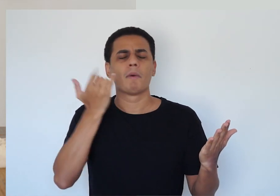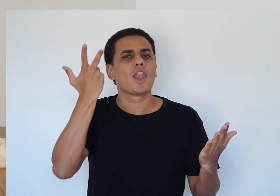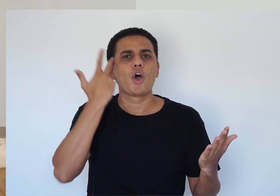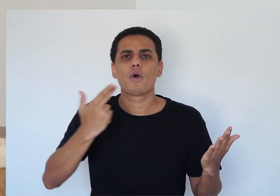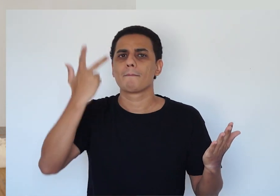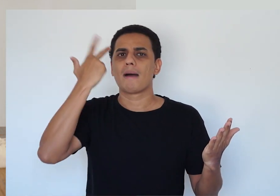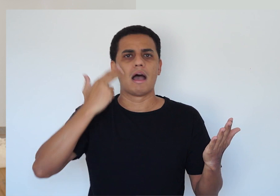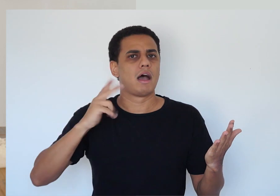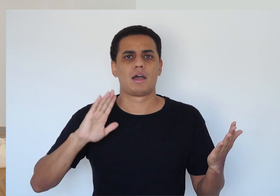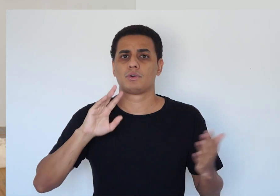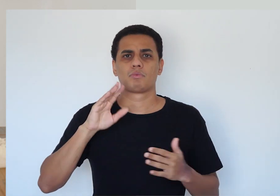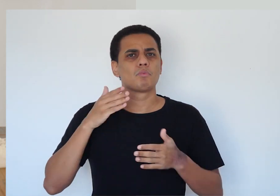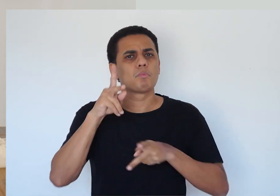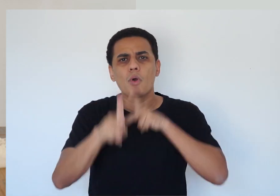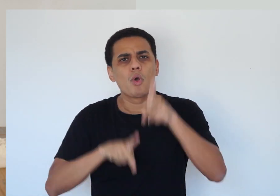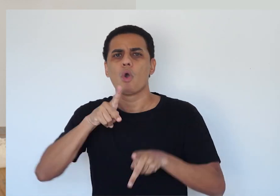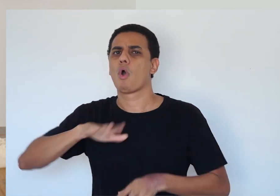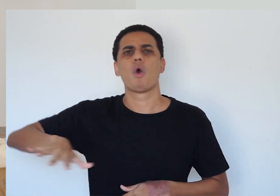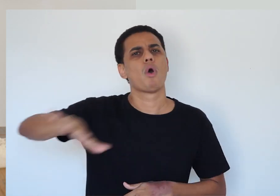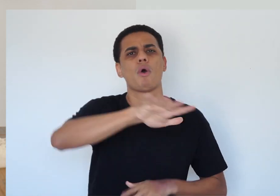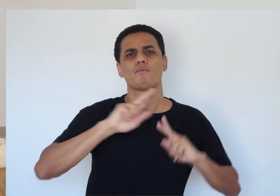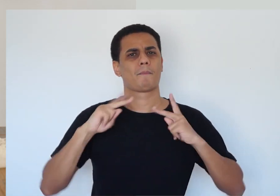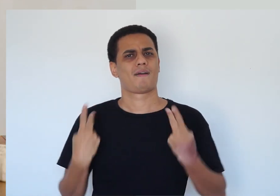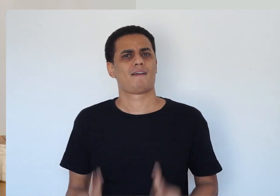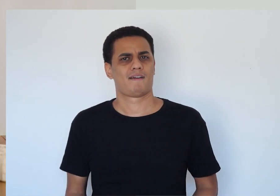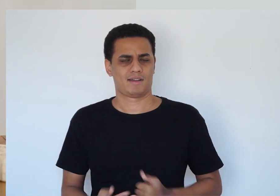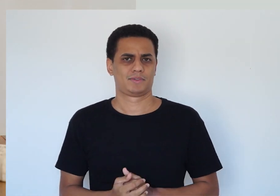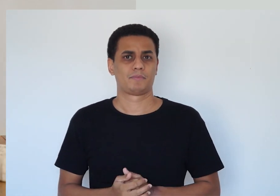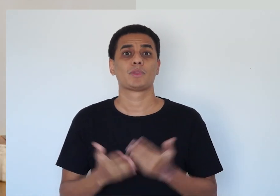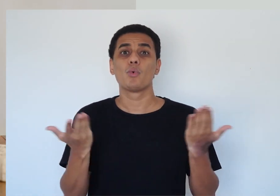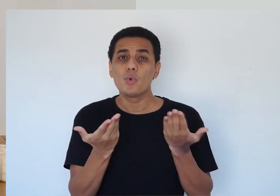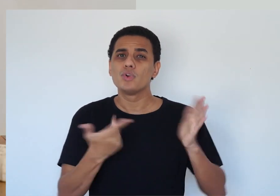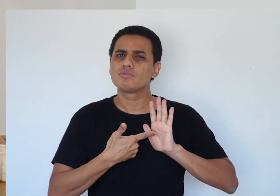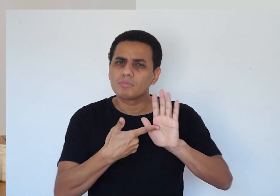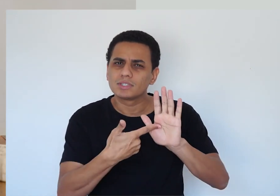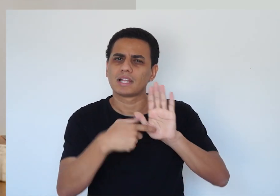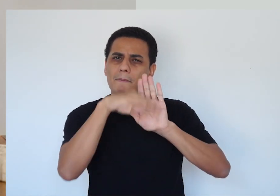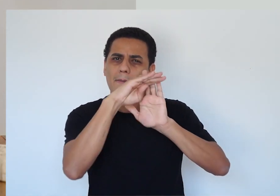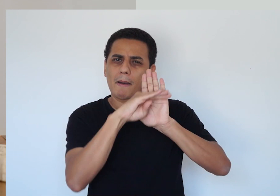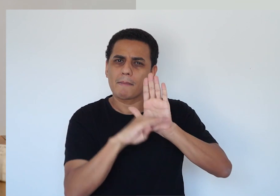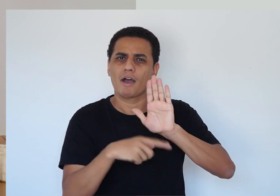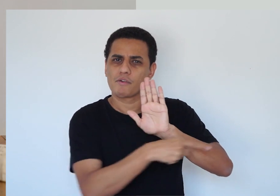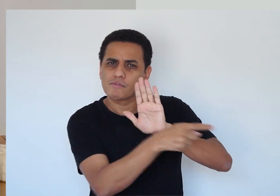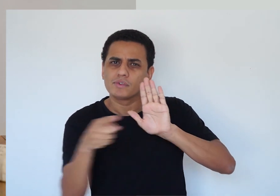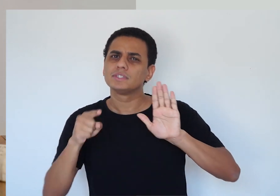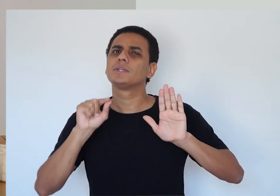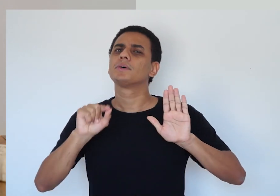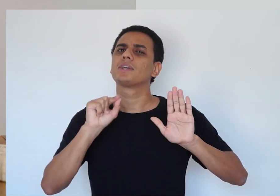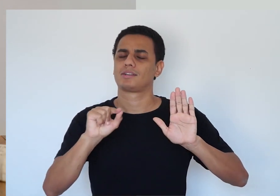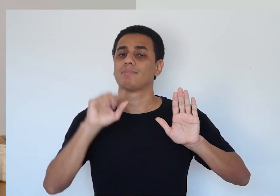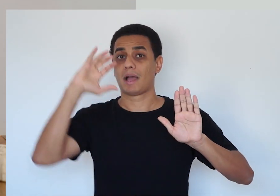isso é muito natural na vida de toda a humanidade. Então, os princípios que eu queria trazer para você hoje, eles começam